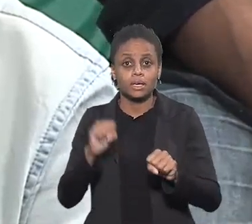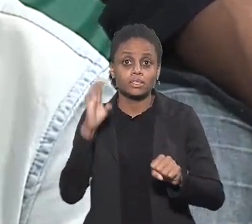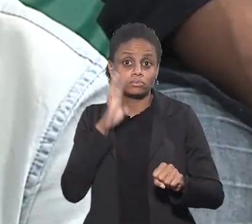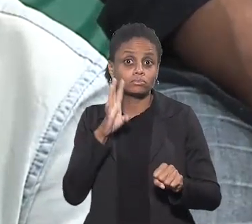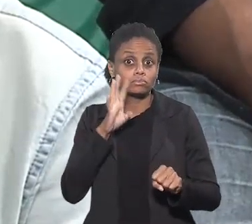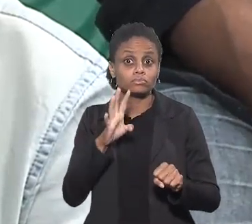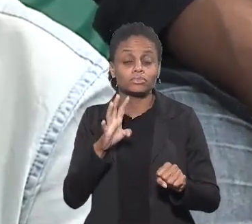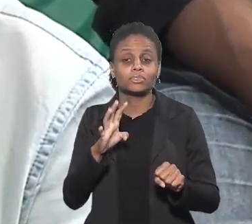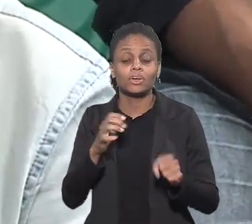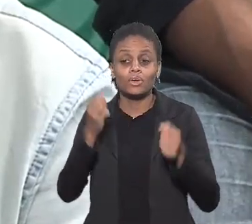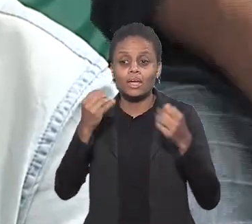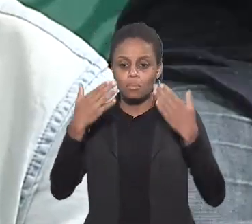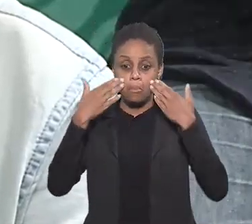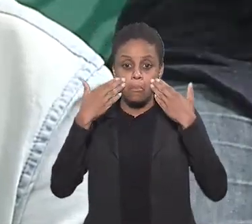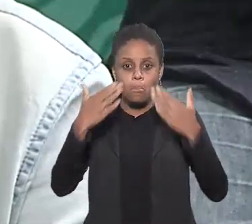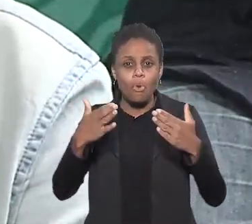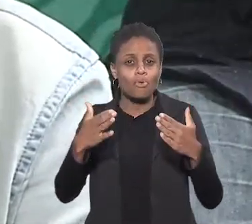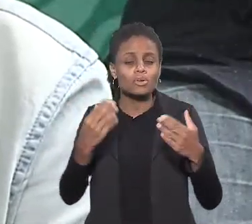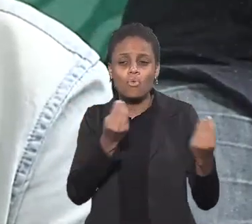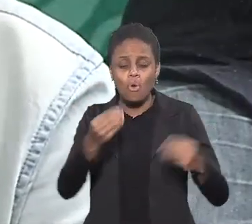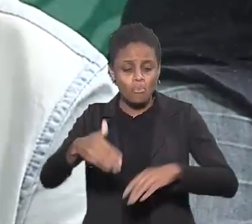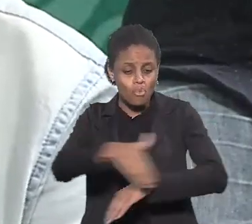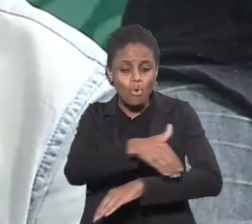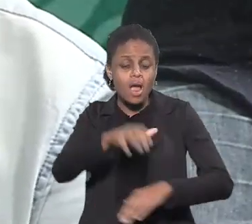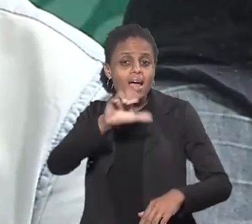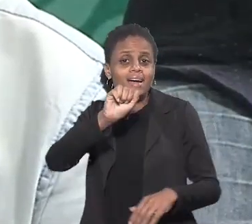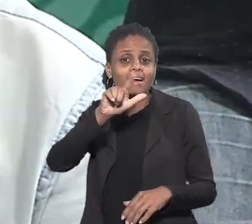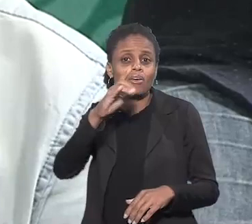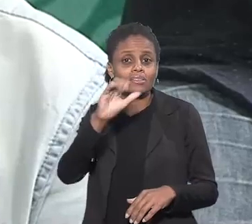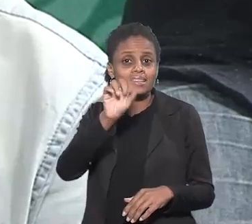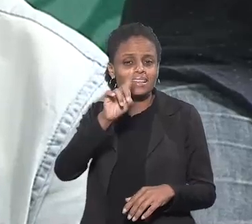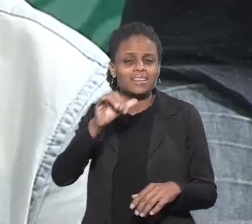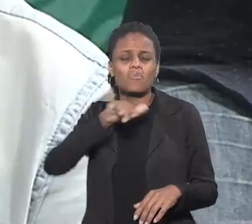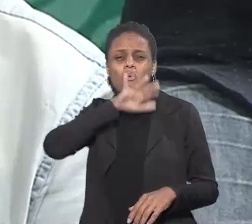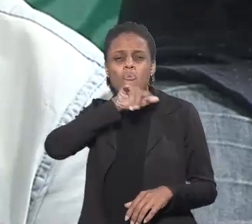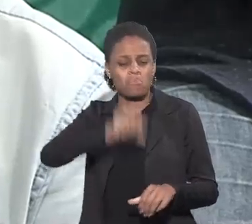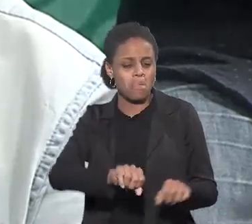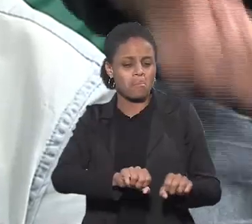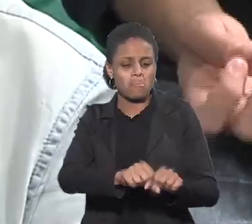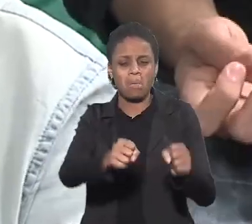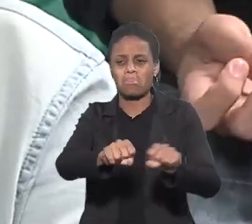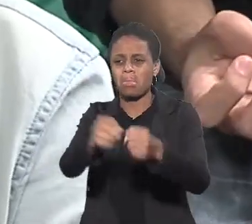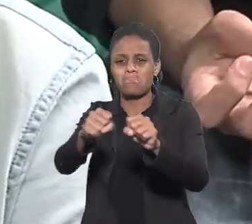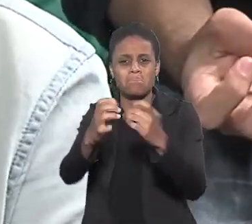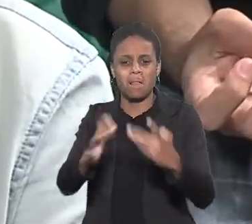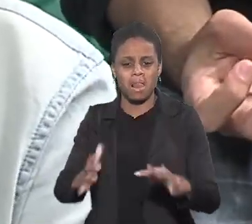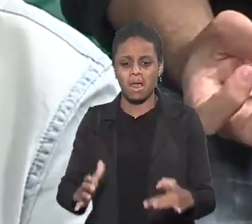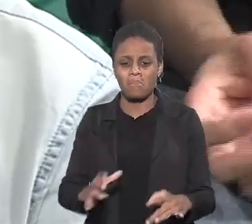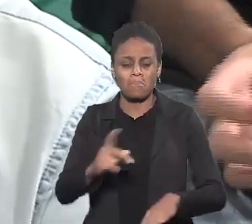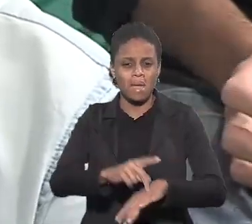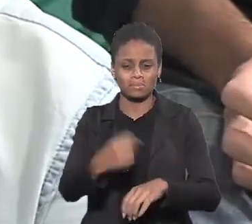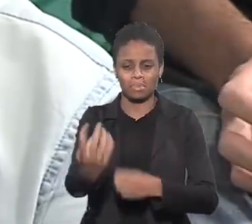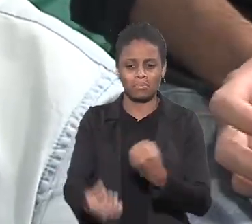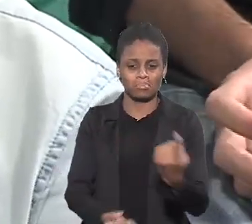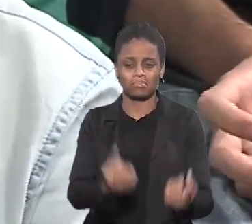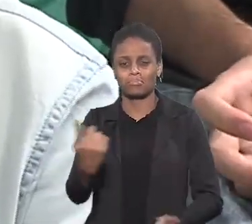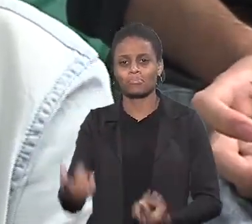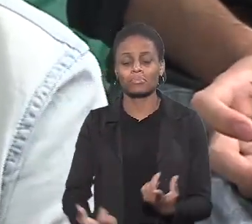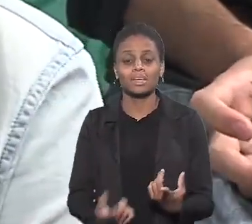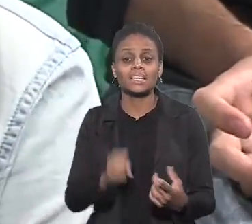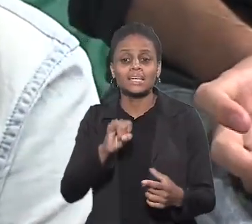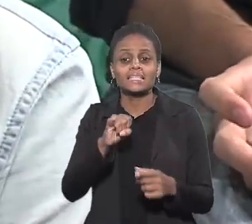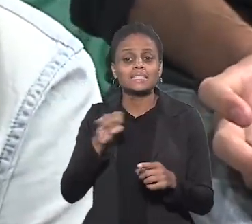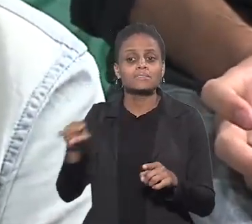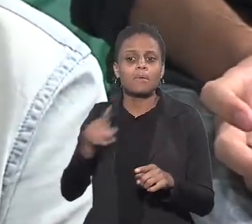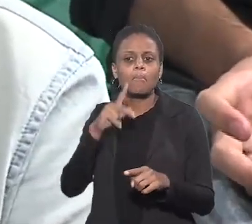a péssima qualidade das nossas calçadas, né? Se você não é um cadeirante, não é um pai